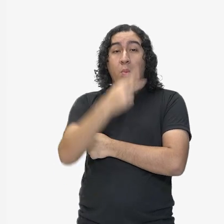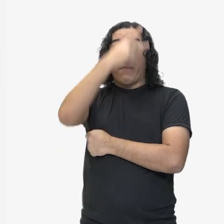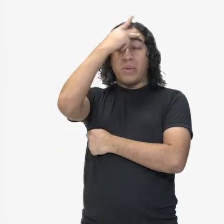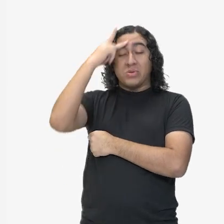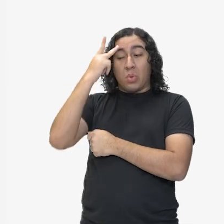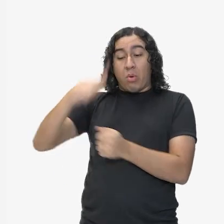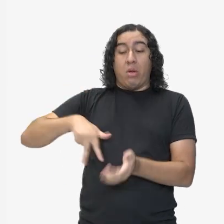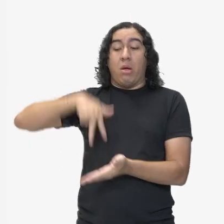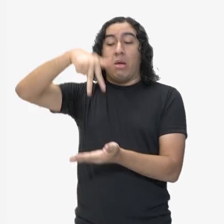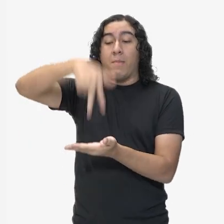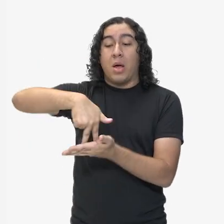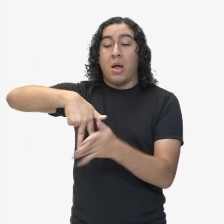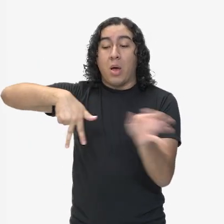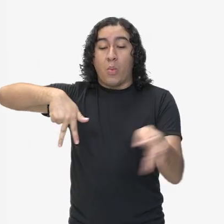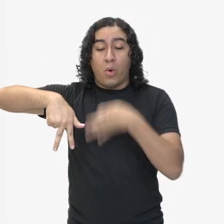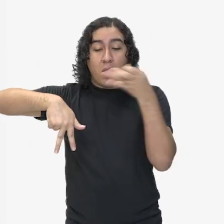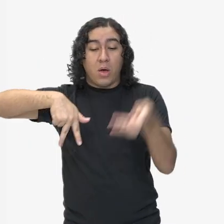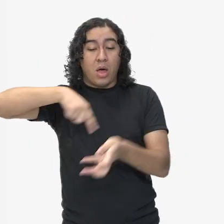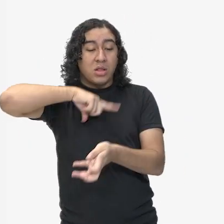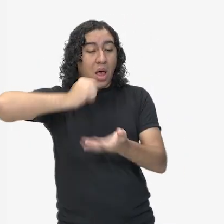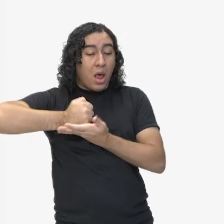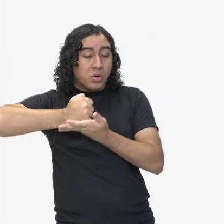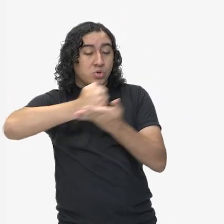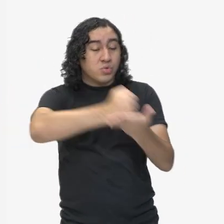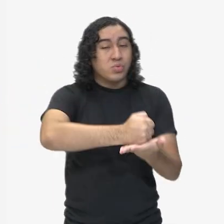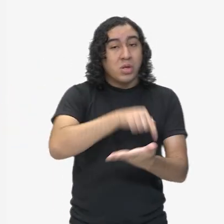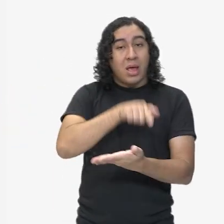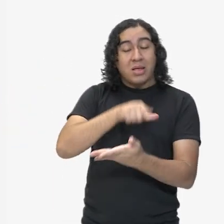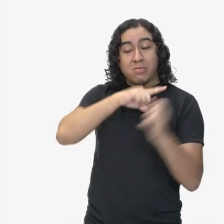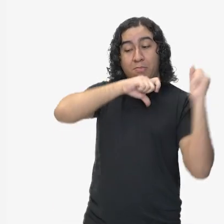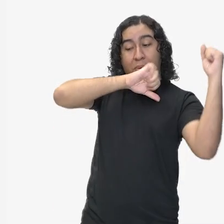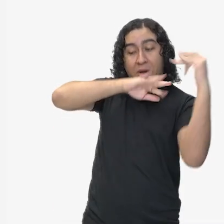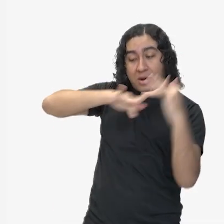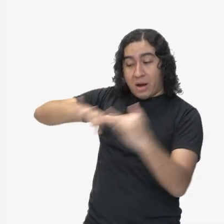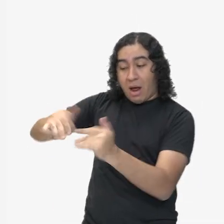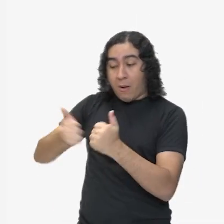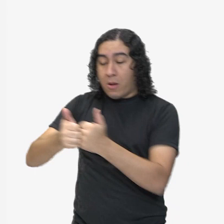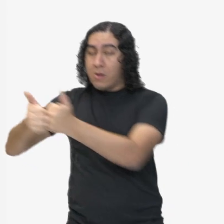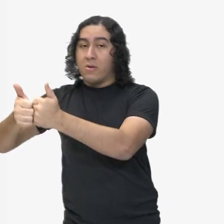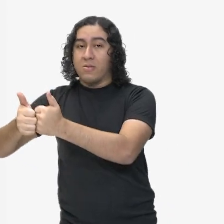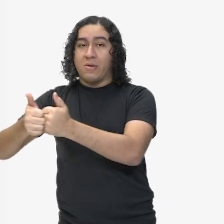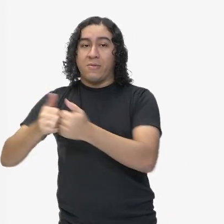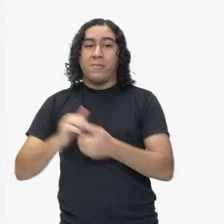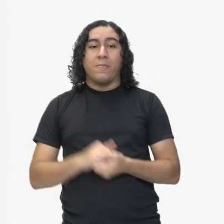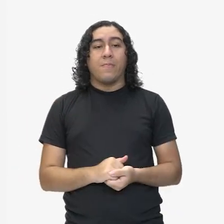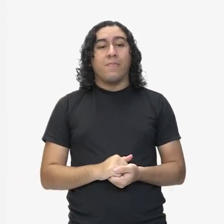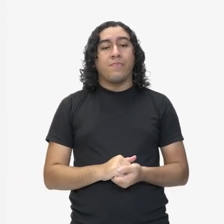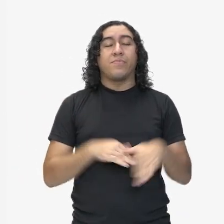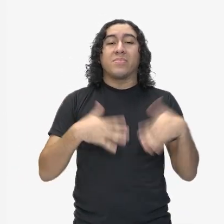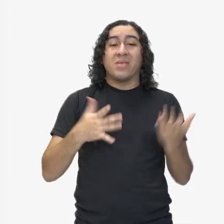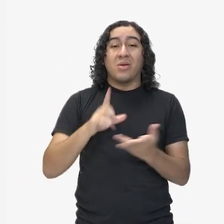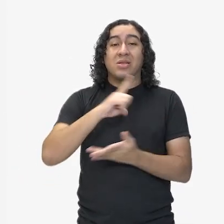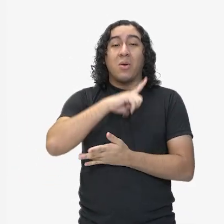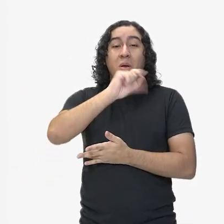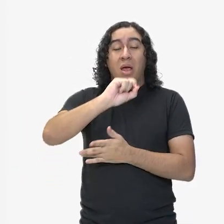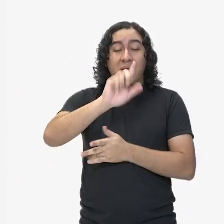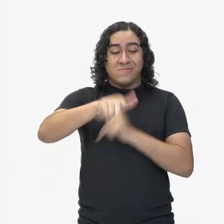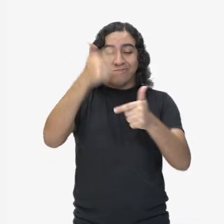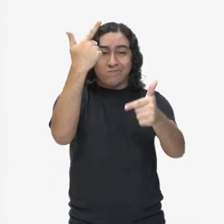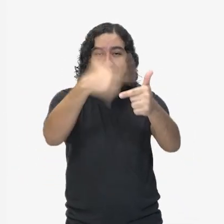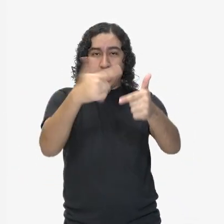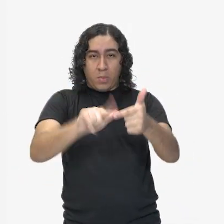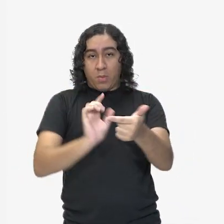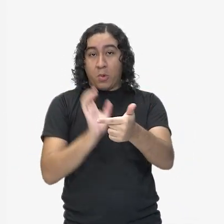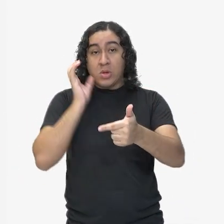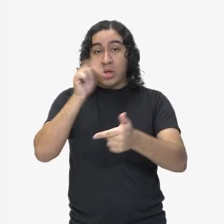de salvação, eles vão atrás. Então, para agravar a terrível o terrível problema que se vivia ali naquela região,